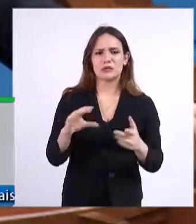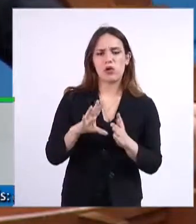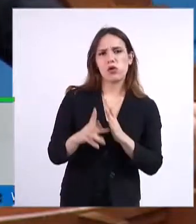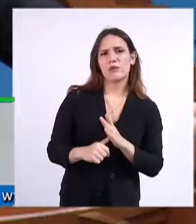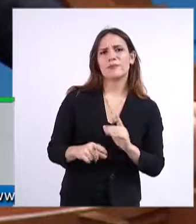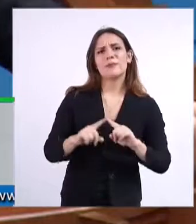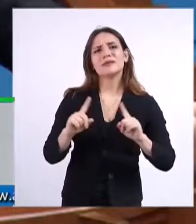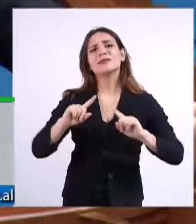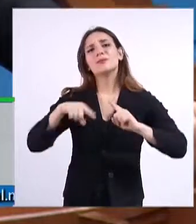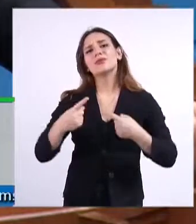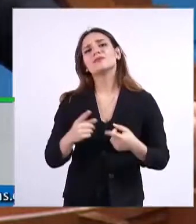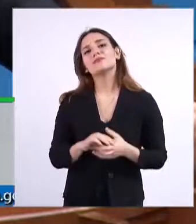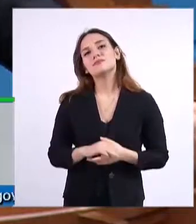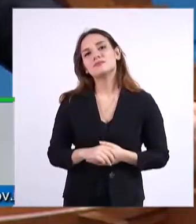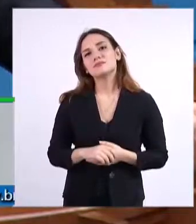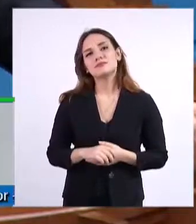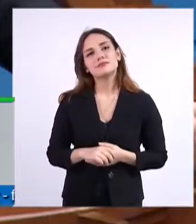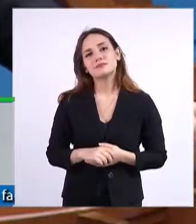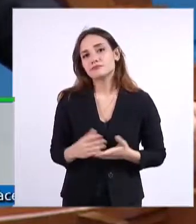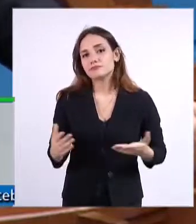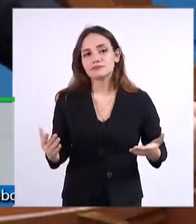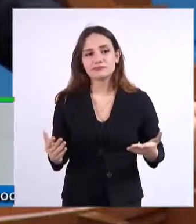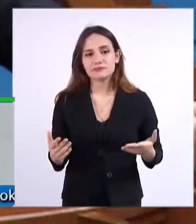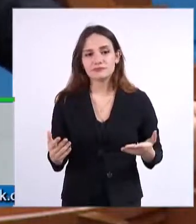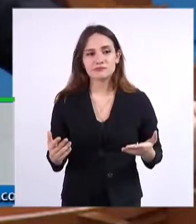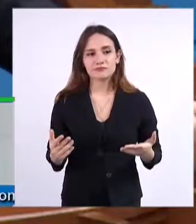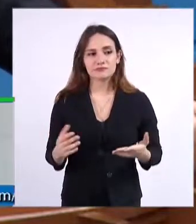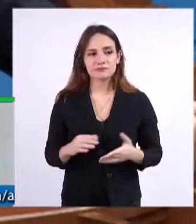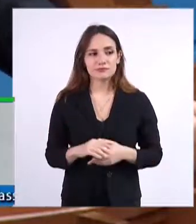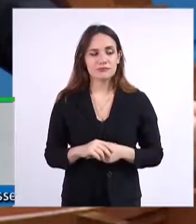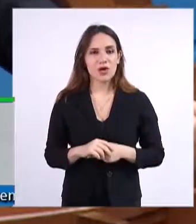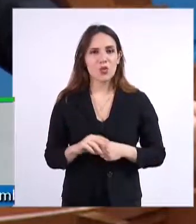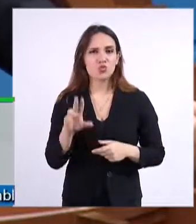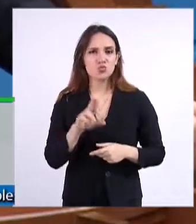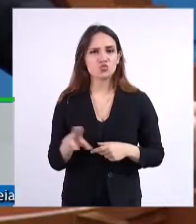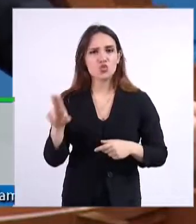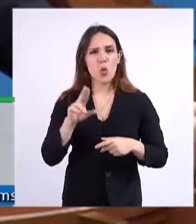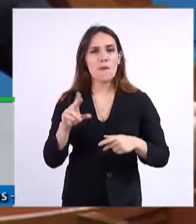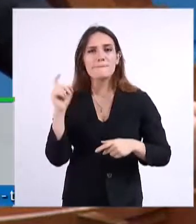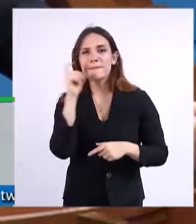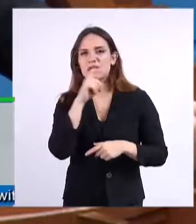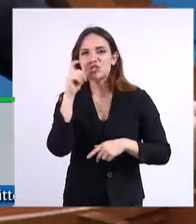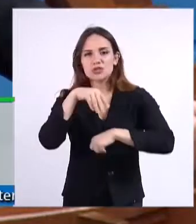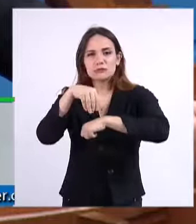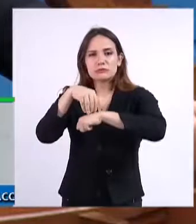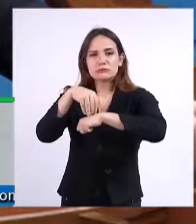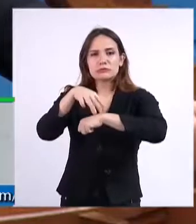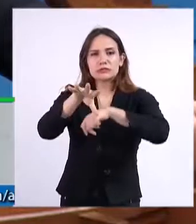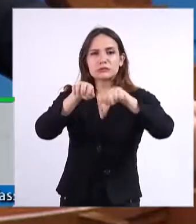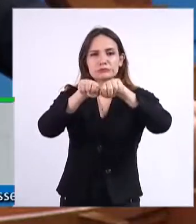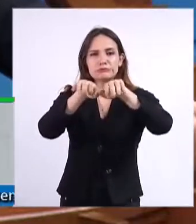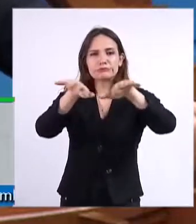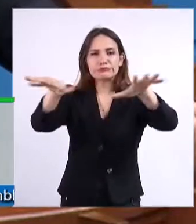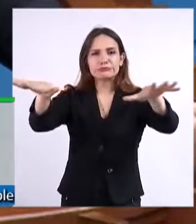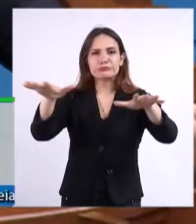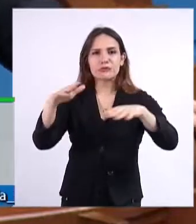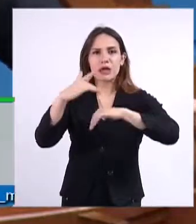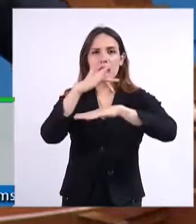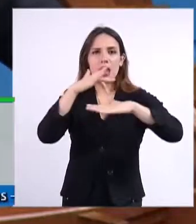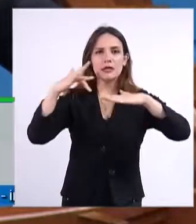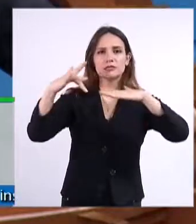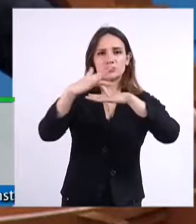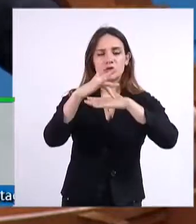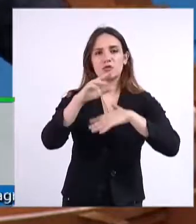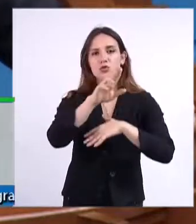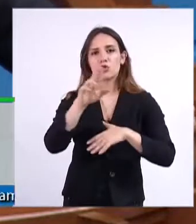depois também com base numa série de mentiras que foram veiculadas nas redes